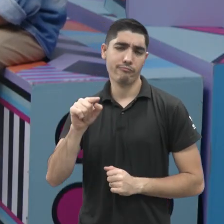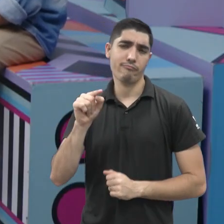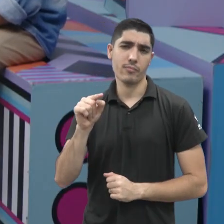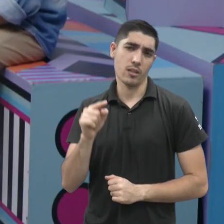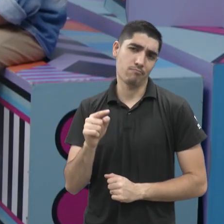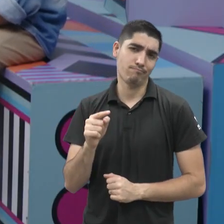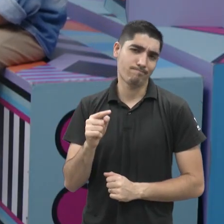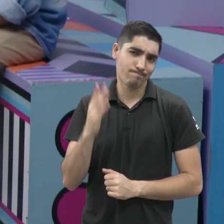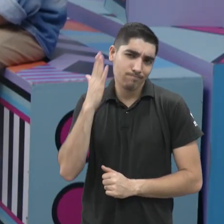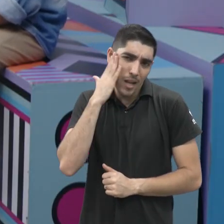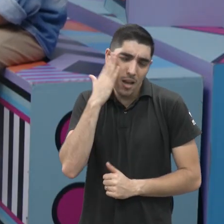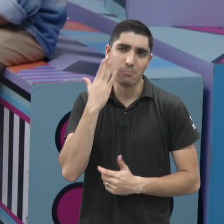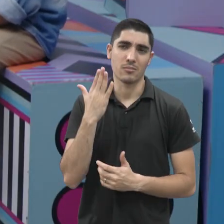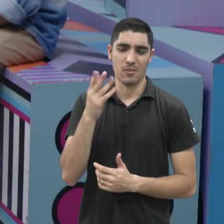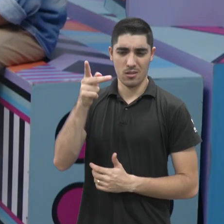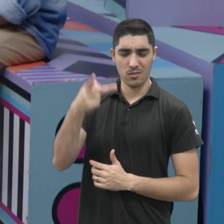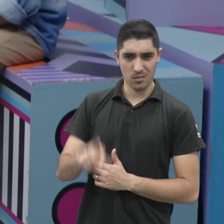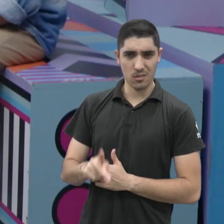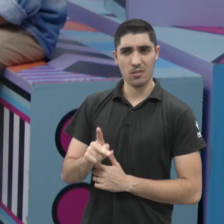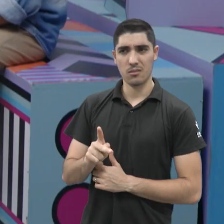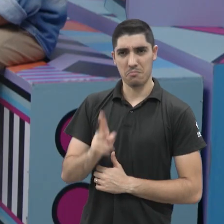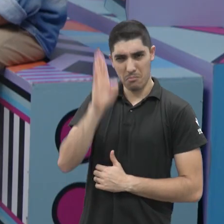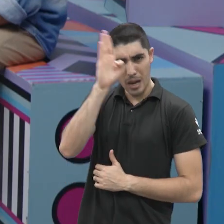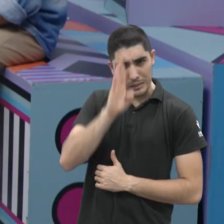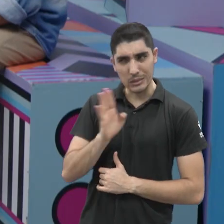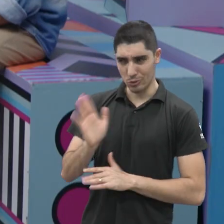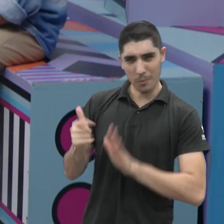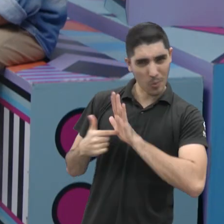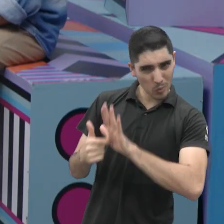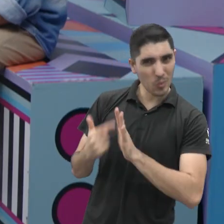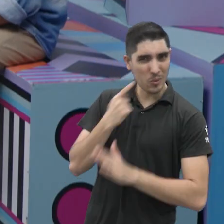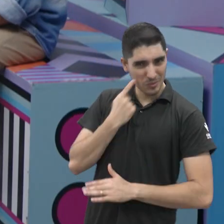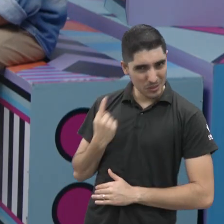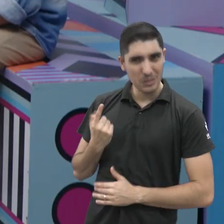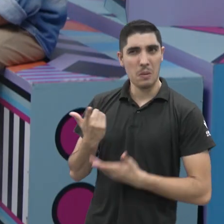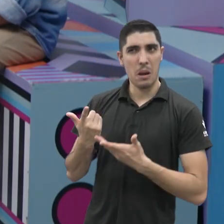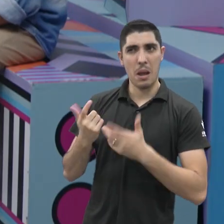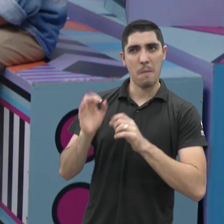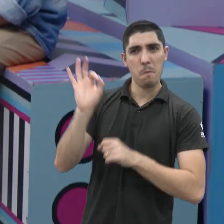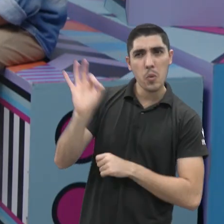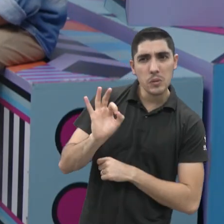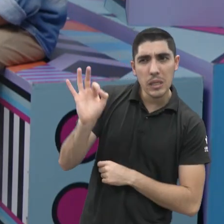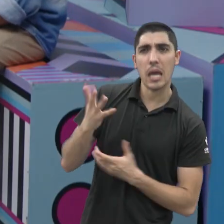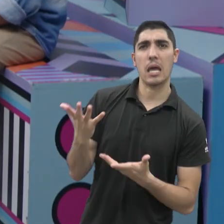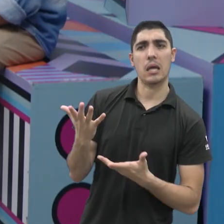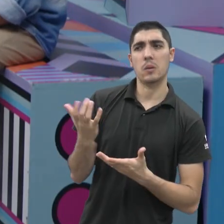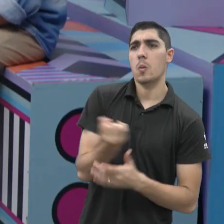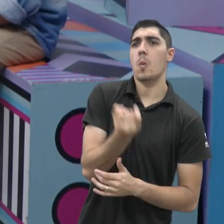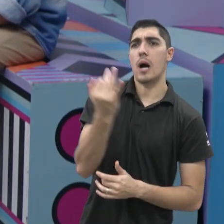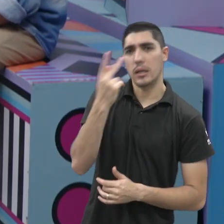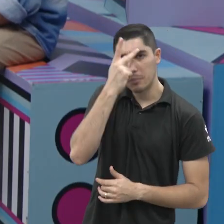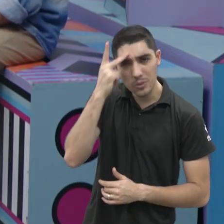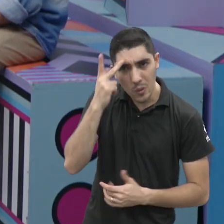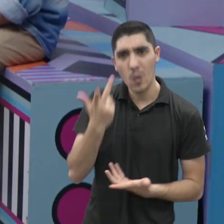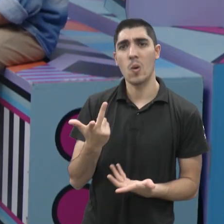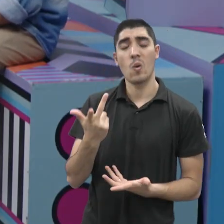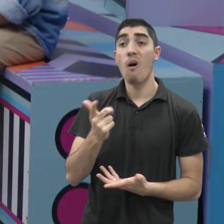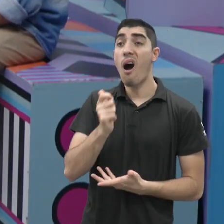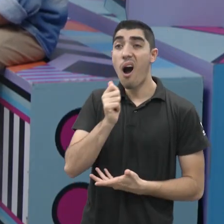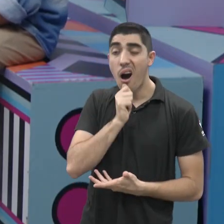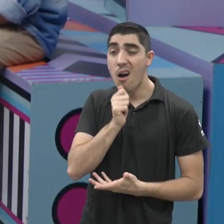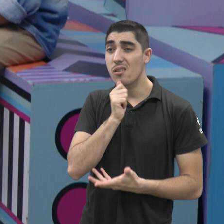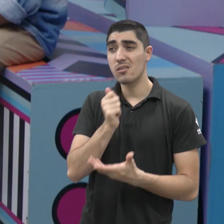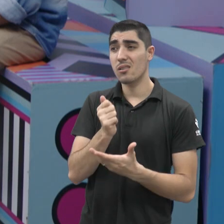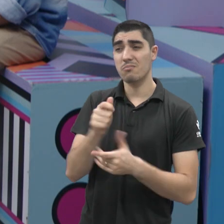né, professor? Primeiro, a gente deu alguns números em relação à parcela da população que ainda não é assistida por